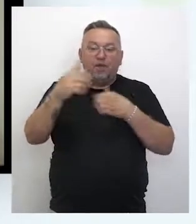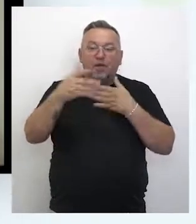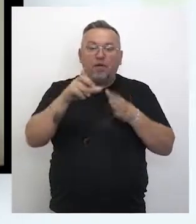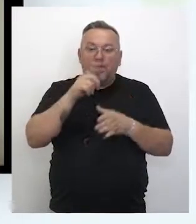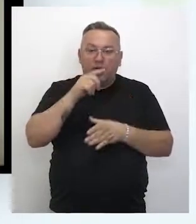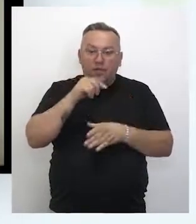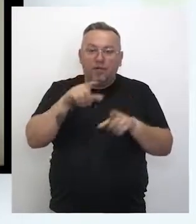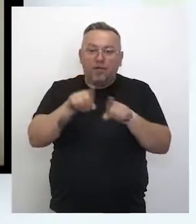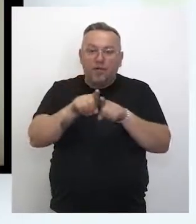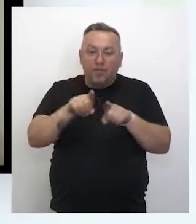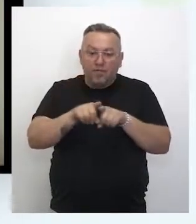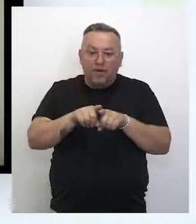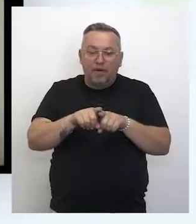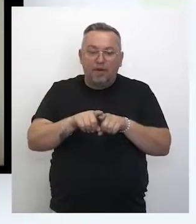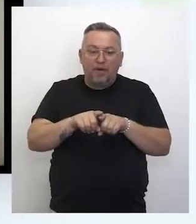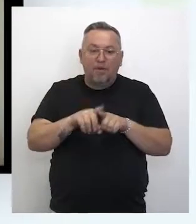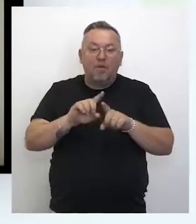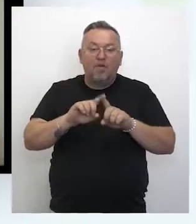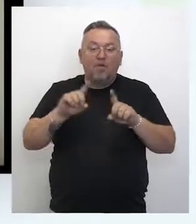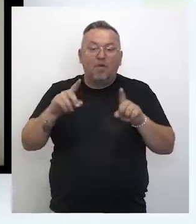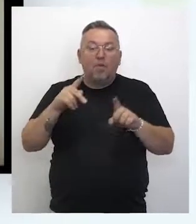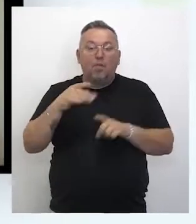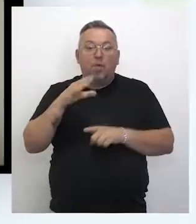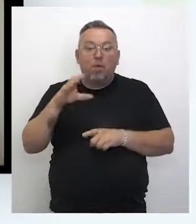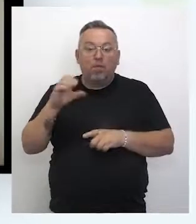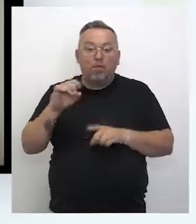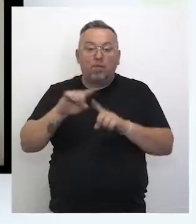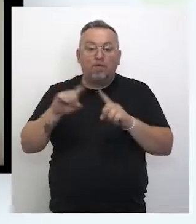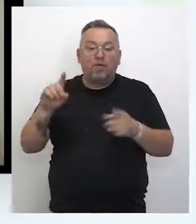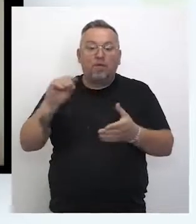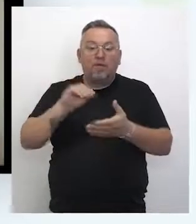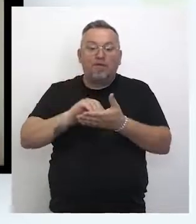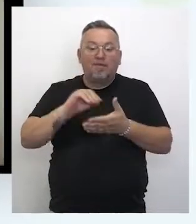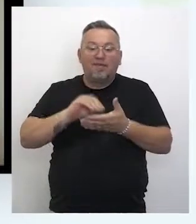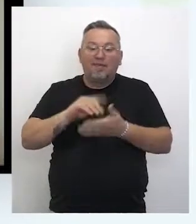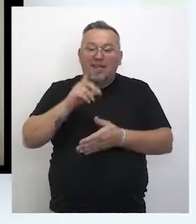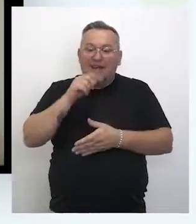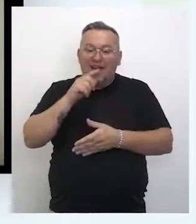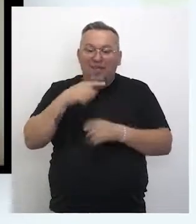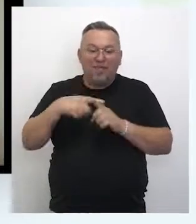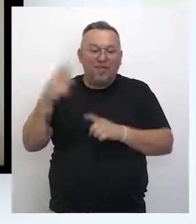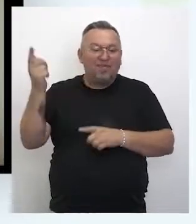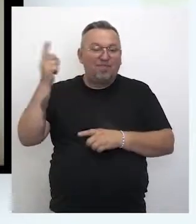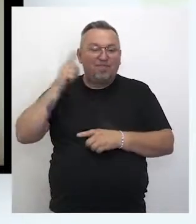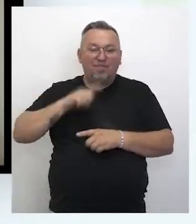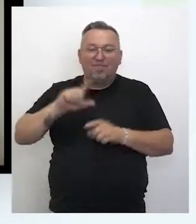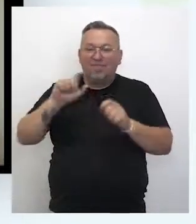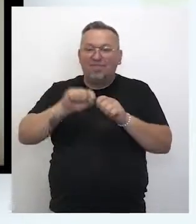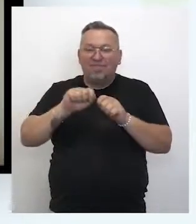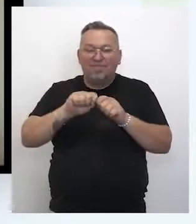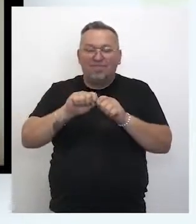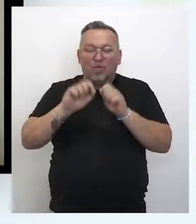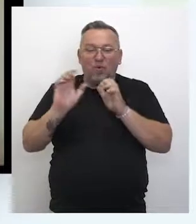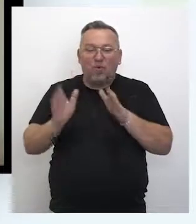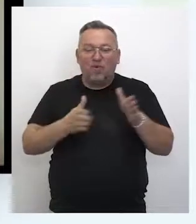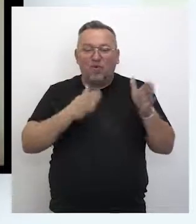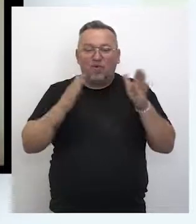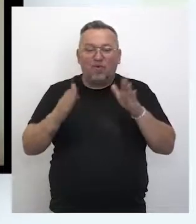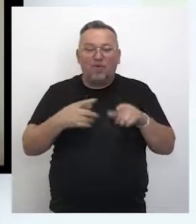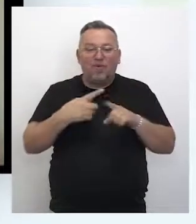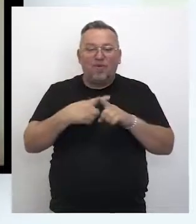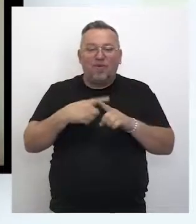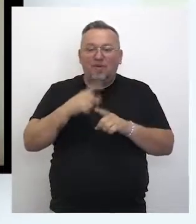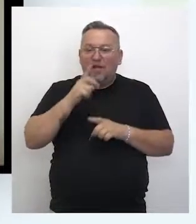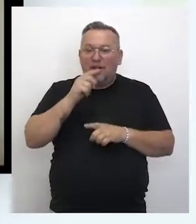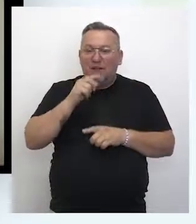poços artesianos, só que falta muita água, porque a gente não consegue produzir, justo porque a